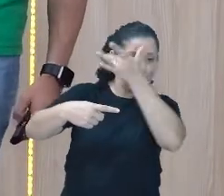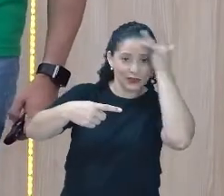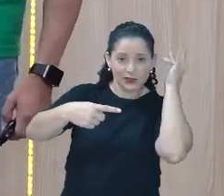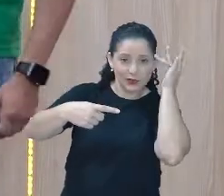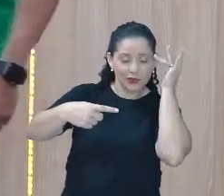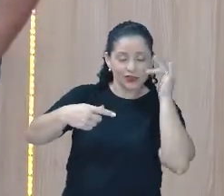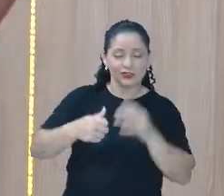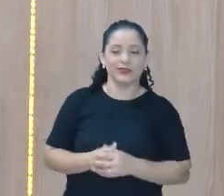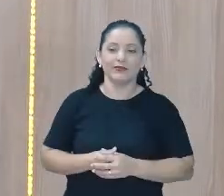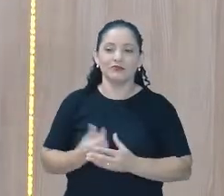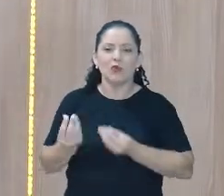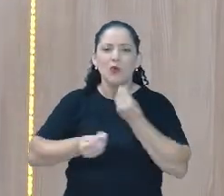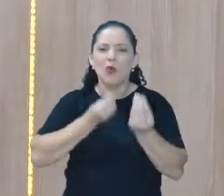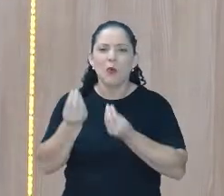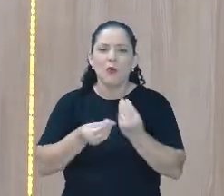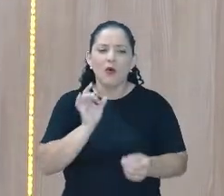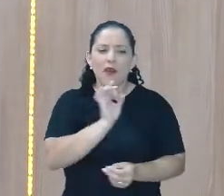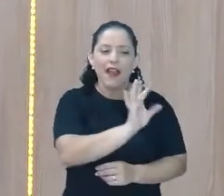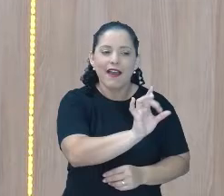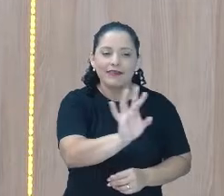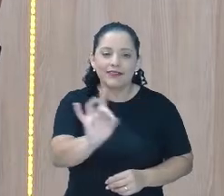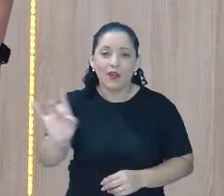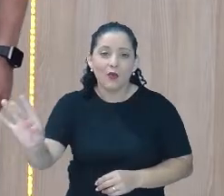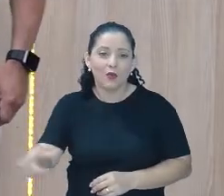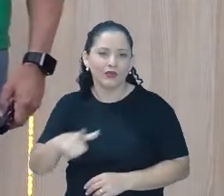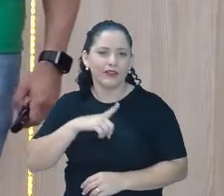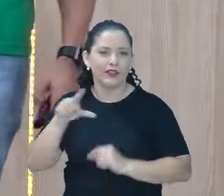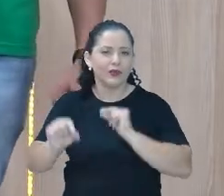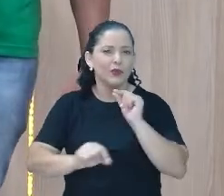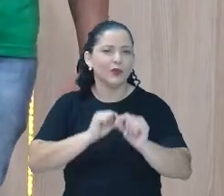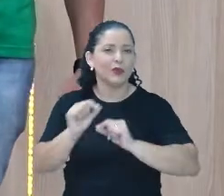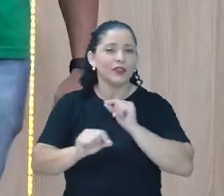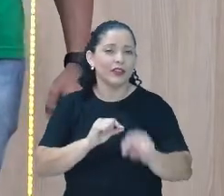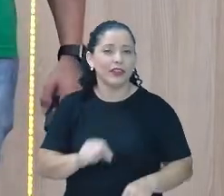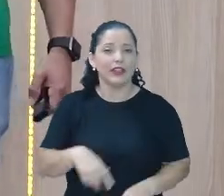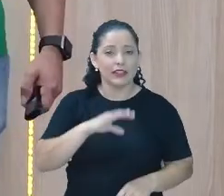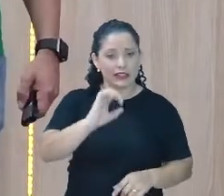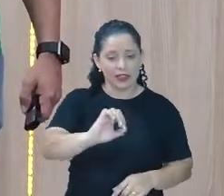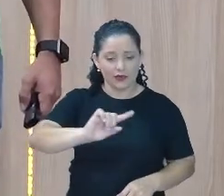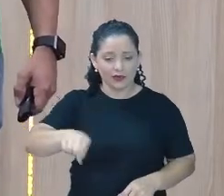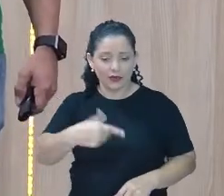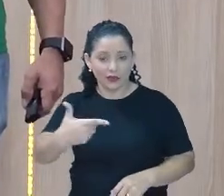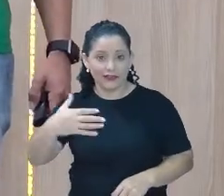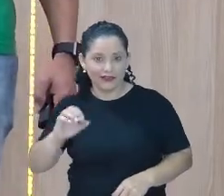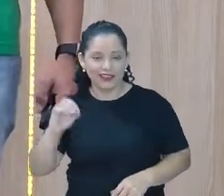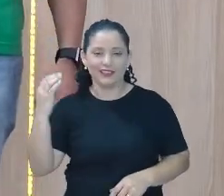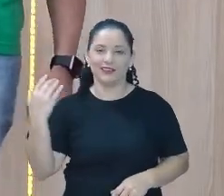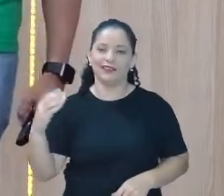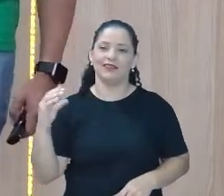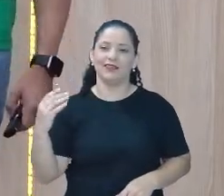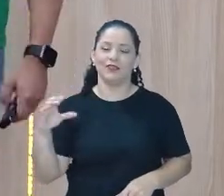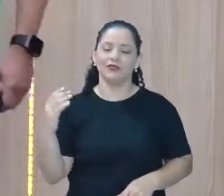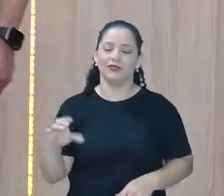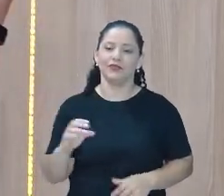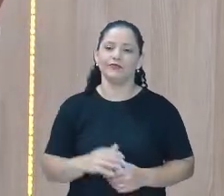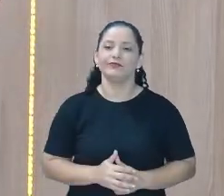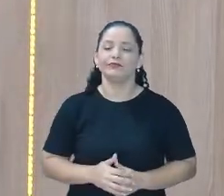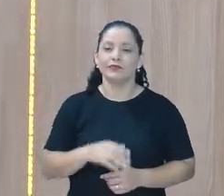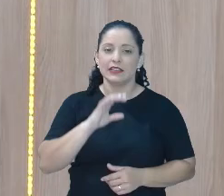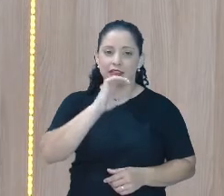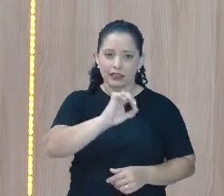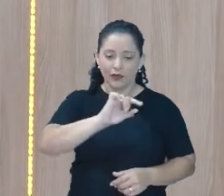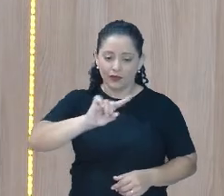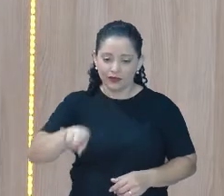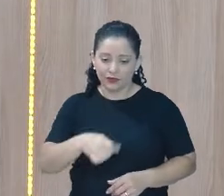Então, eu chego à conclusão que cada pessoa vai ficar com 20 centavos. E pode notar que 20